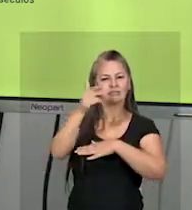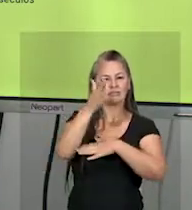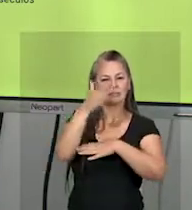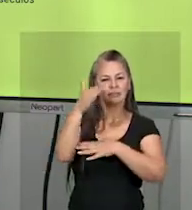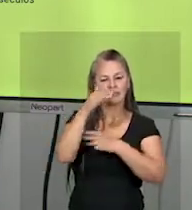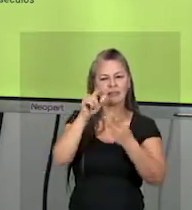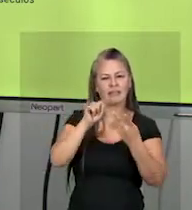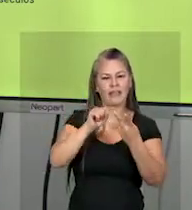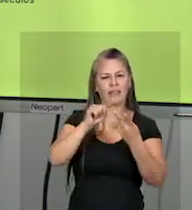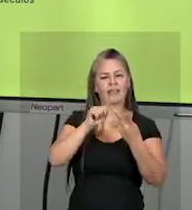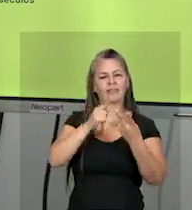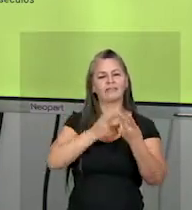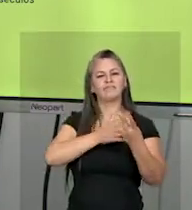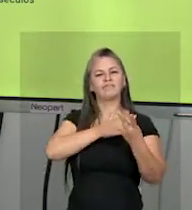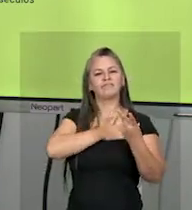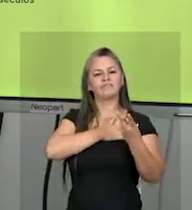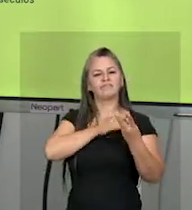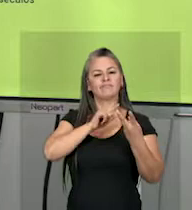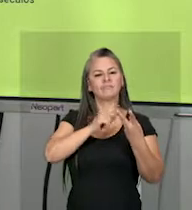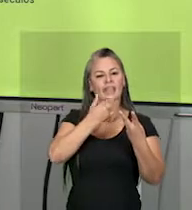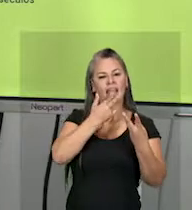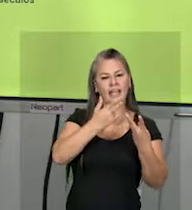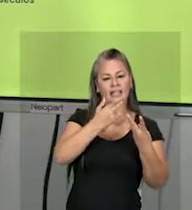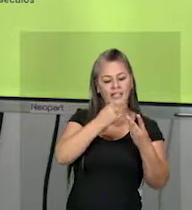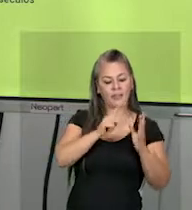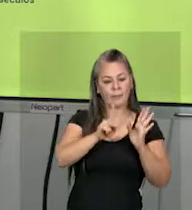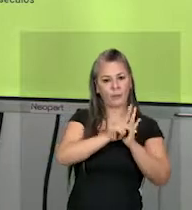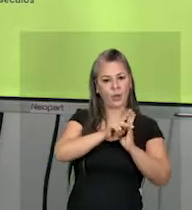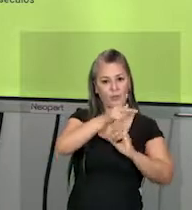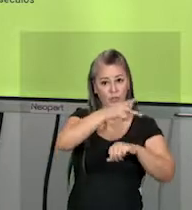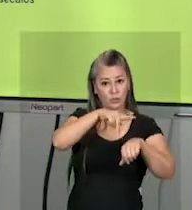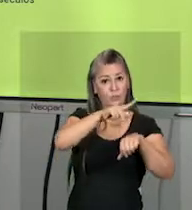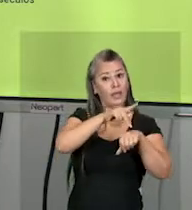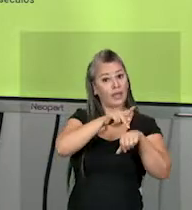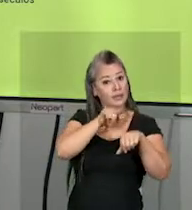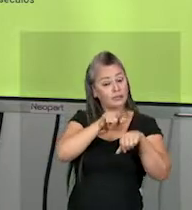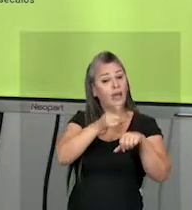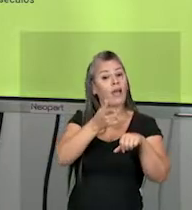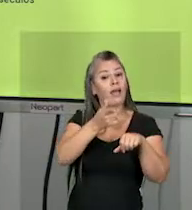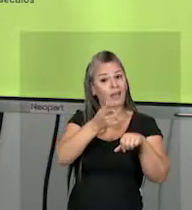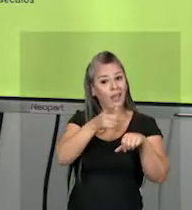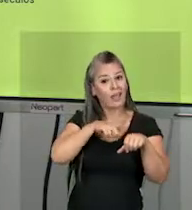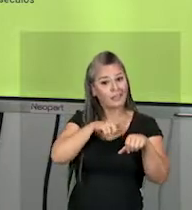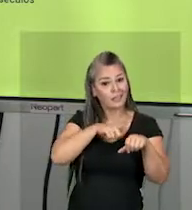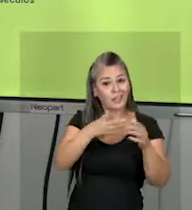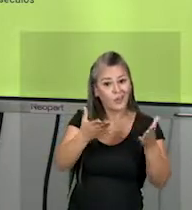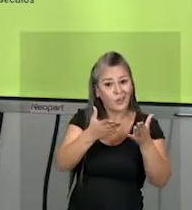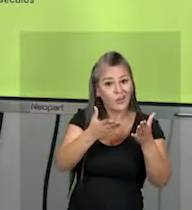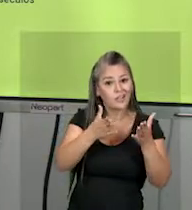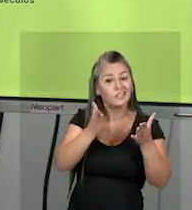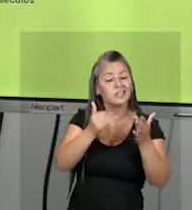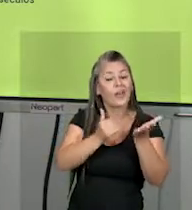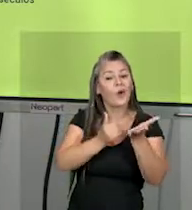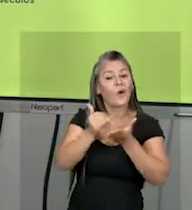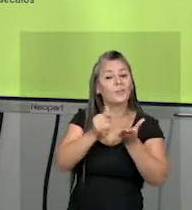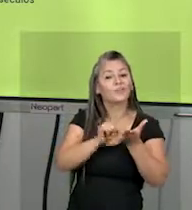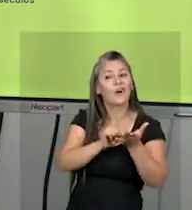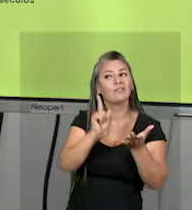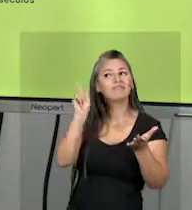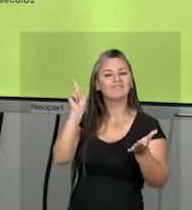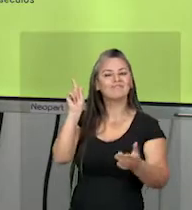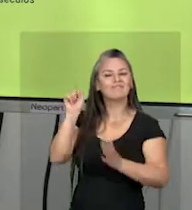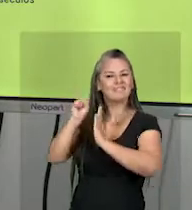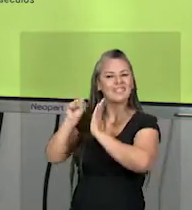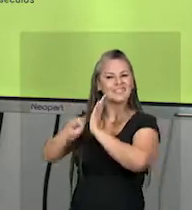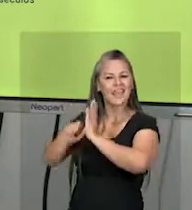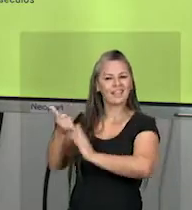nacional, com língua oficial, né, ele surge então nesse contexto. E com as colonizações, né, europeias no